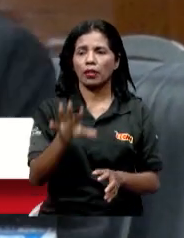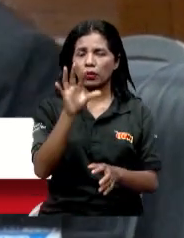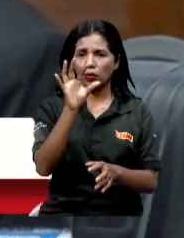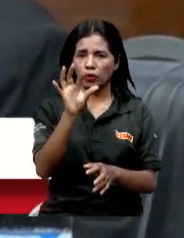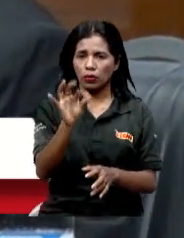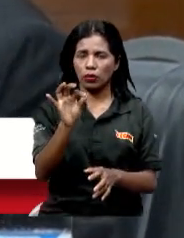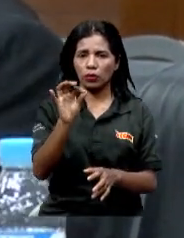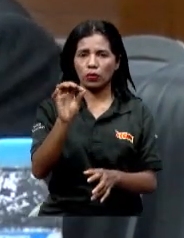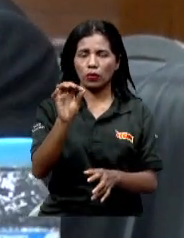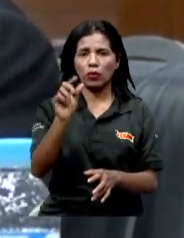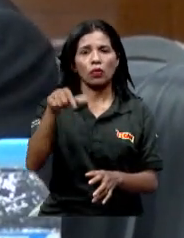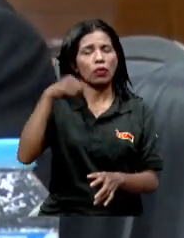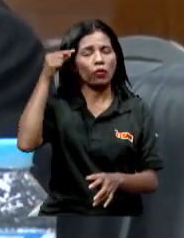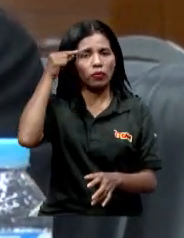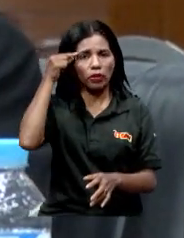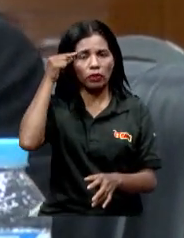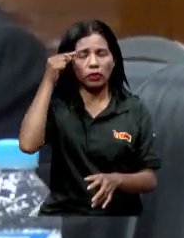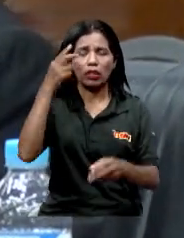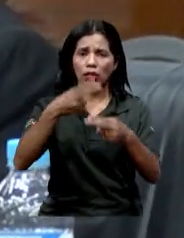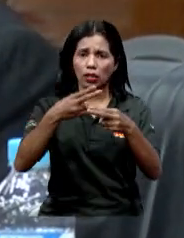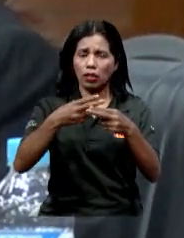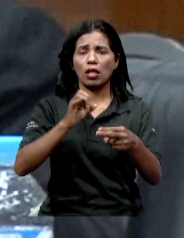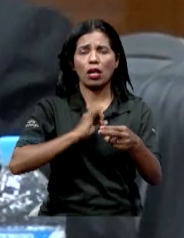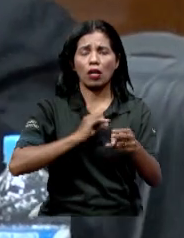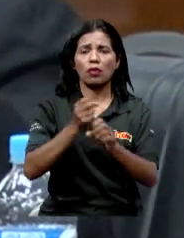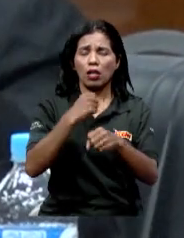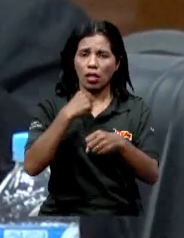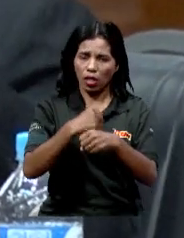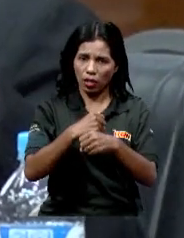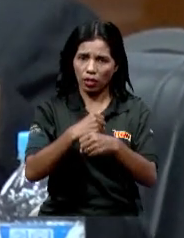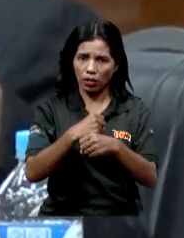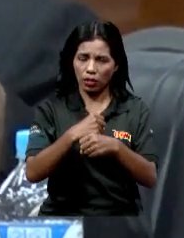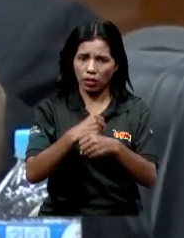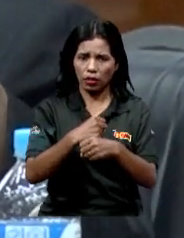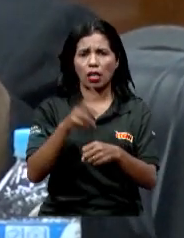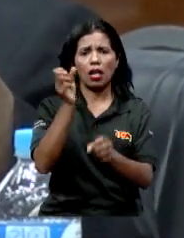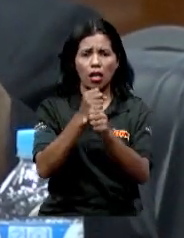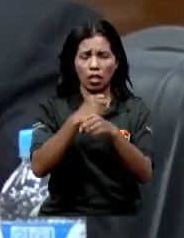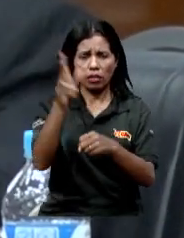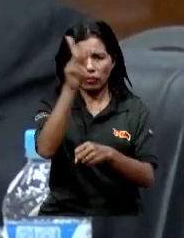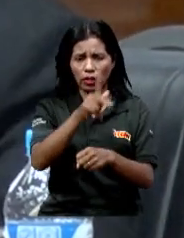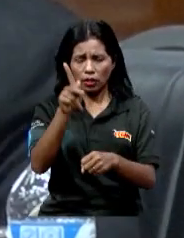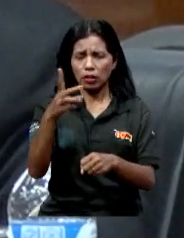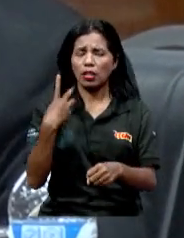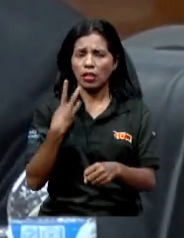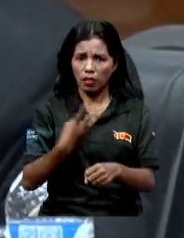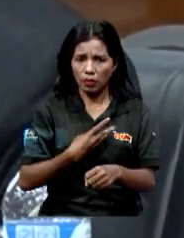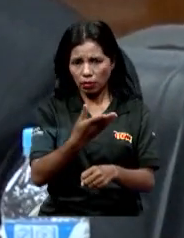Naran, ao halo apelo bote, te presida. Fiscaliza-me. E minha de